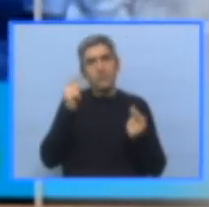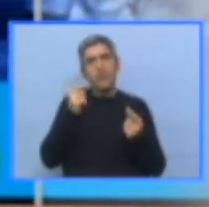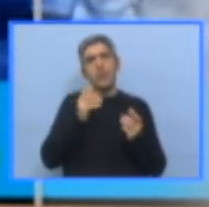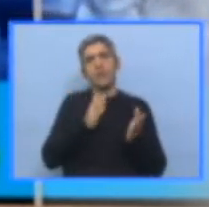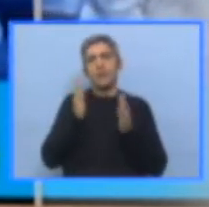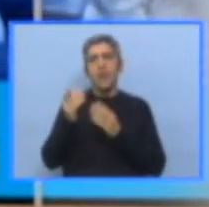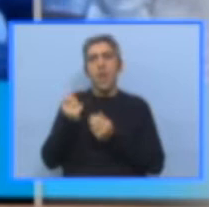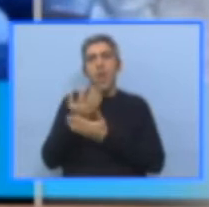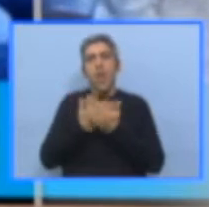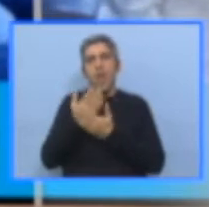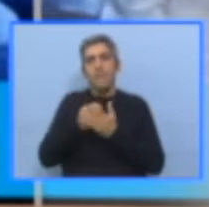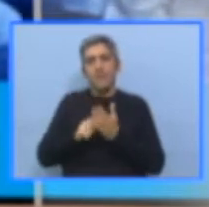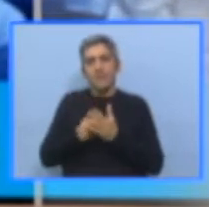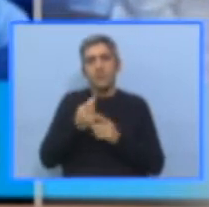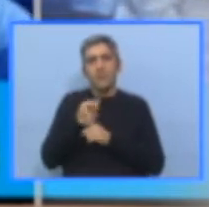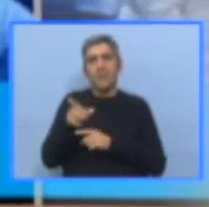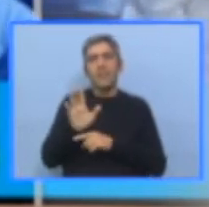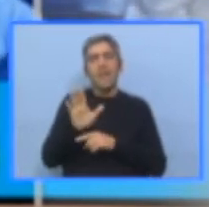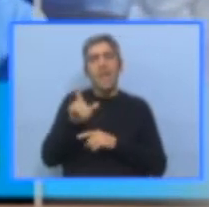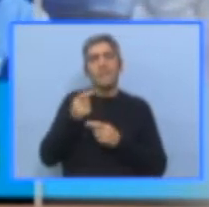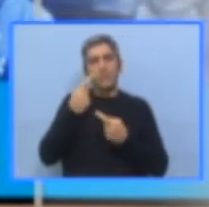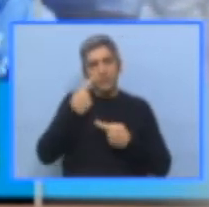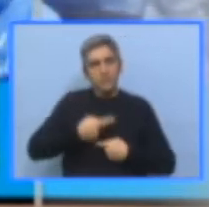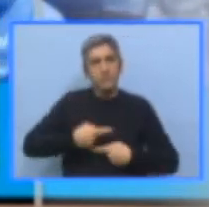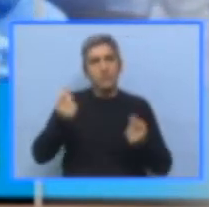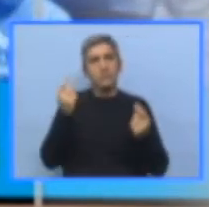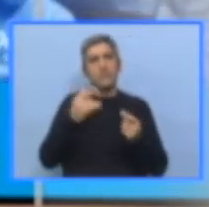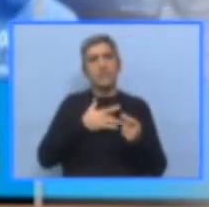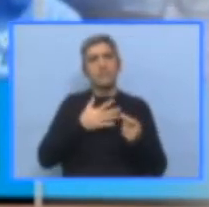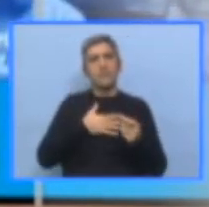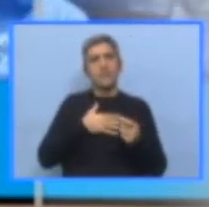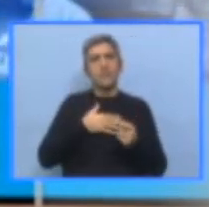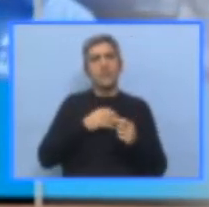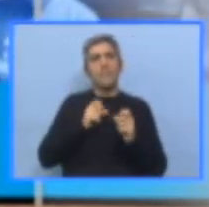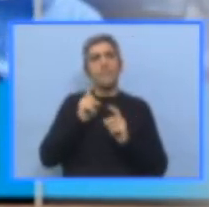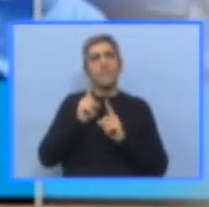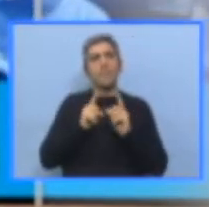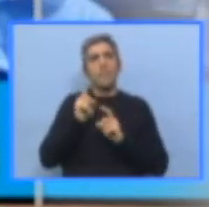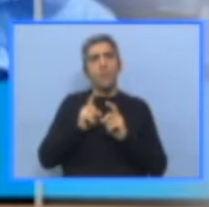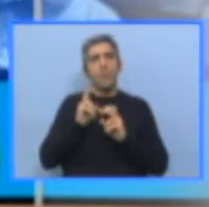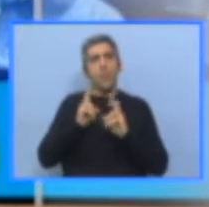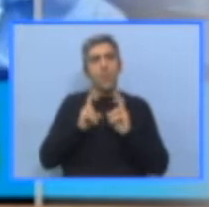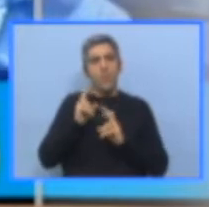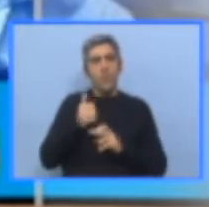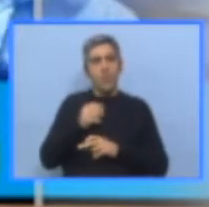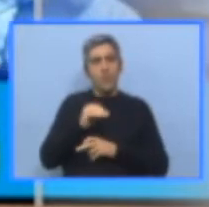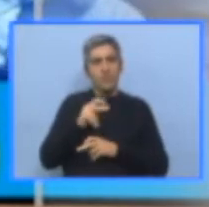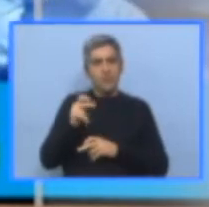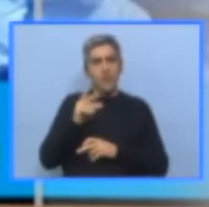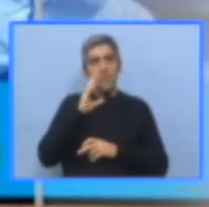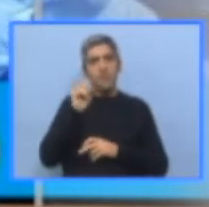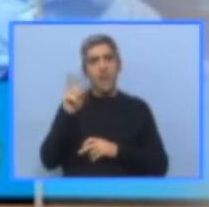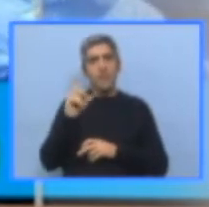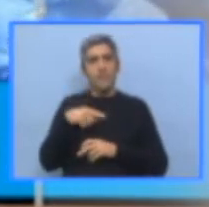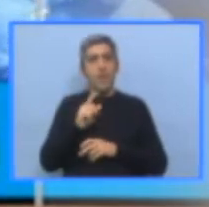também económicas, porque ela estava a fazer o lançamento da empresa em bolsa, e os bancos que